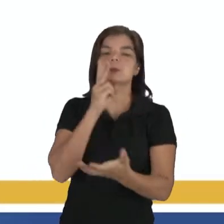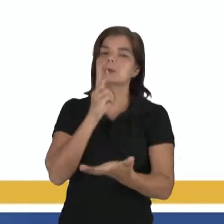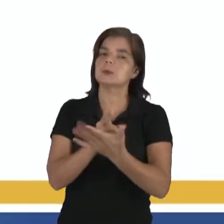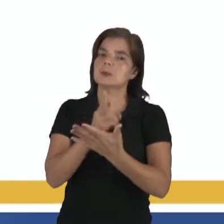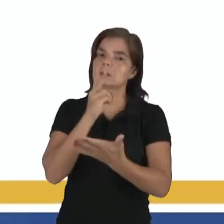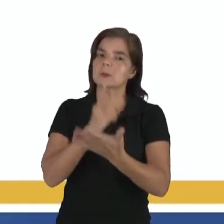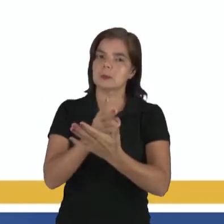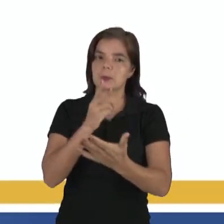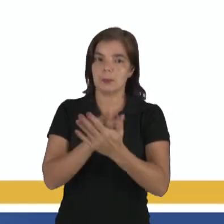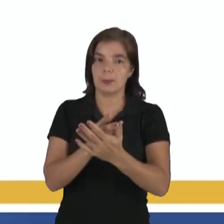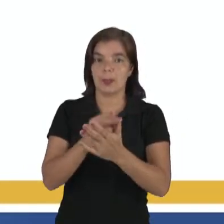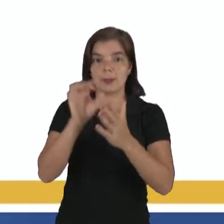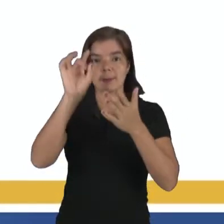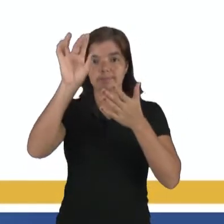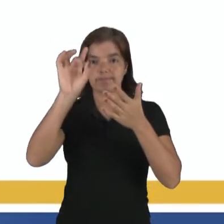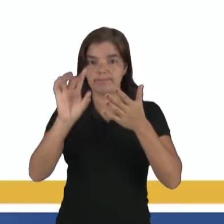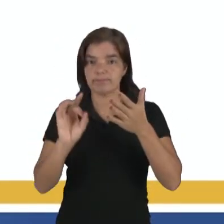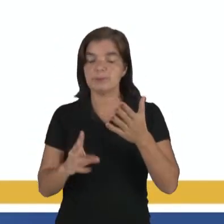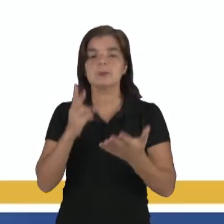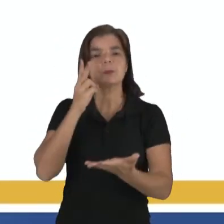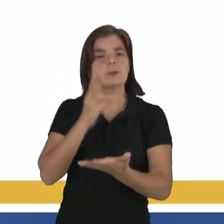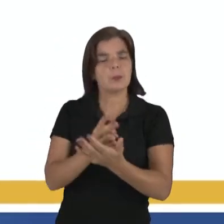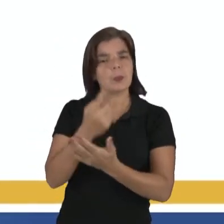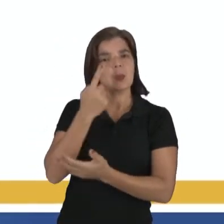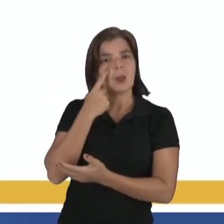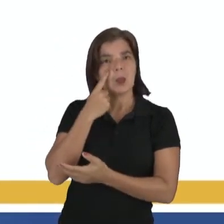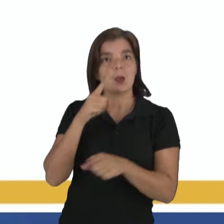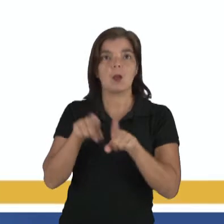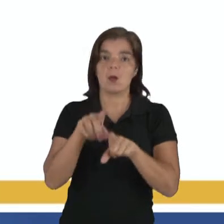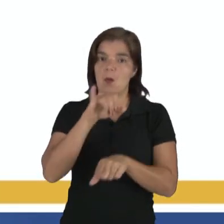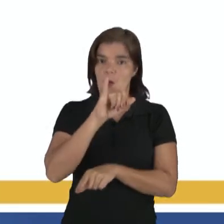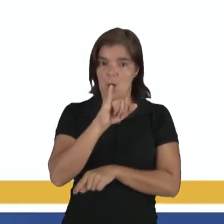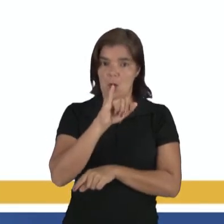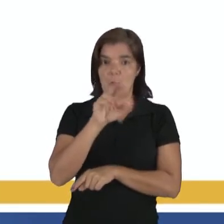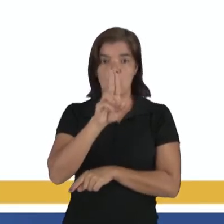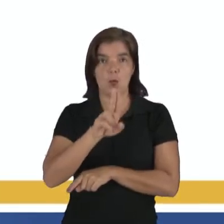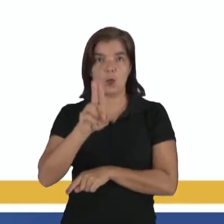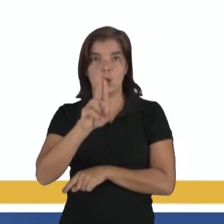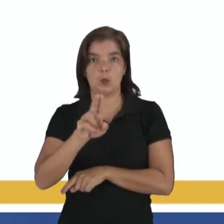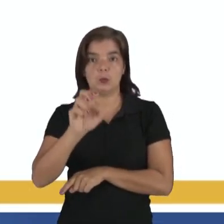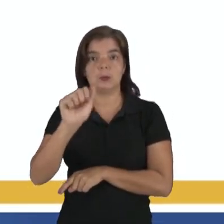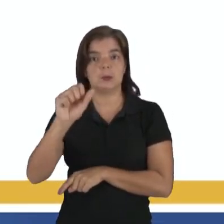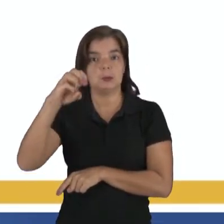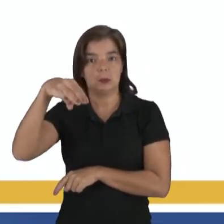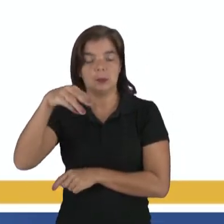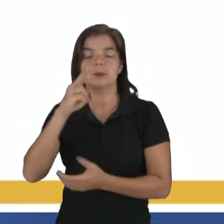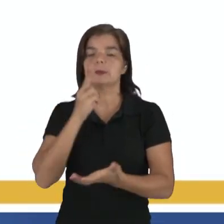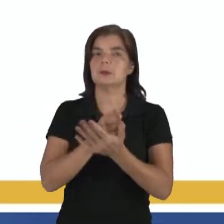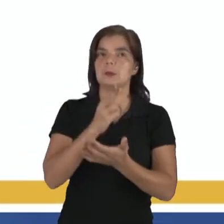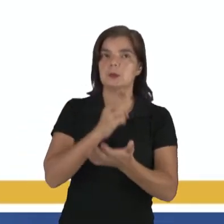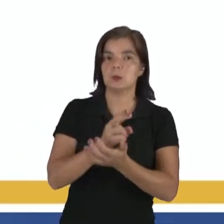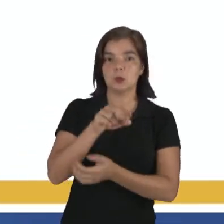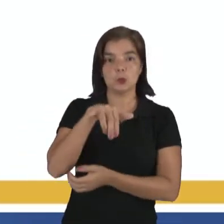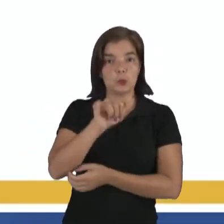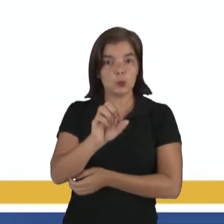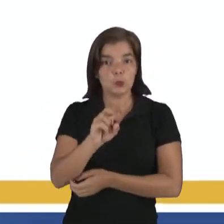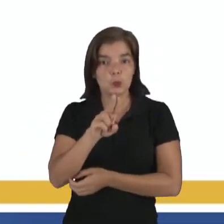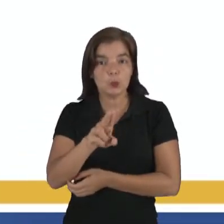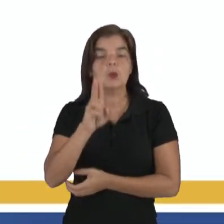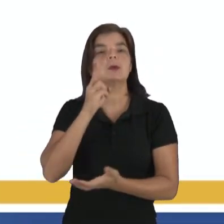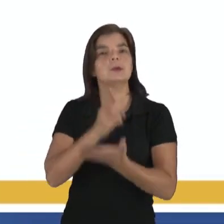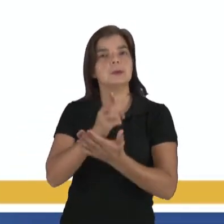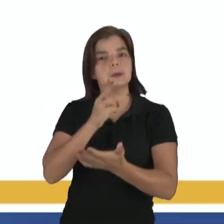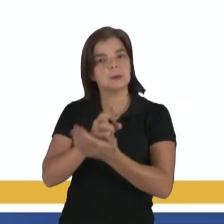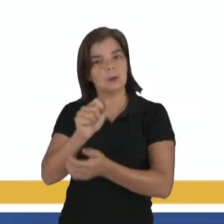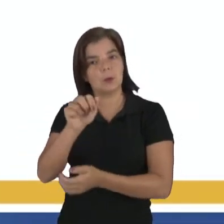ser sempre essa conjugação. Toda vez que você falar sobre I, você vai usar o am. Toda vez que você falar sobre you, você